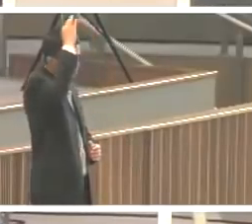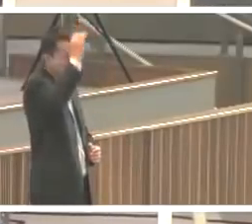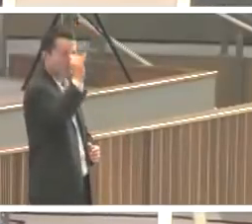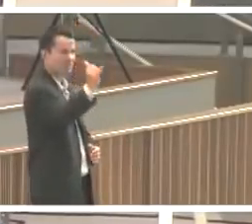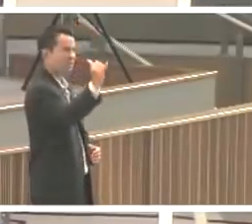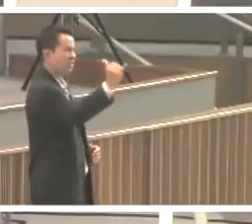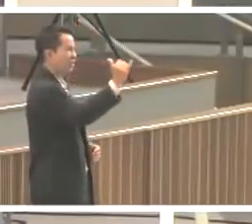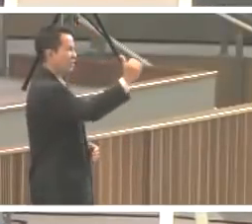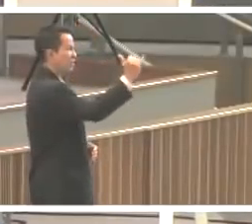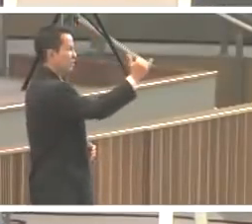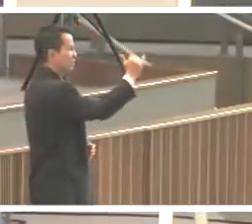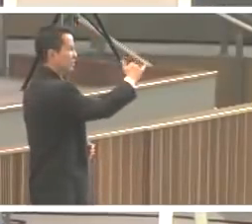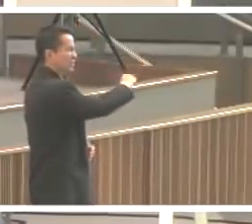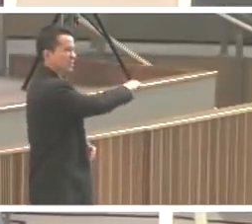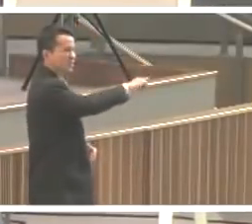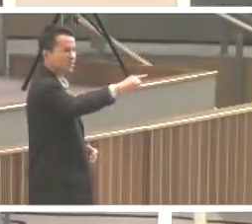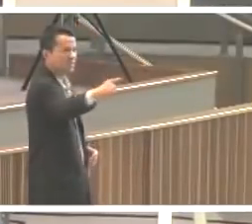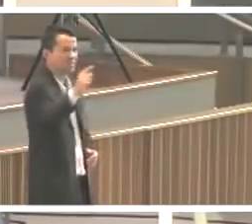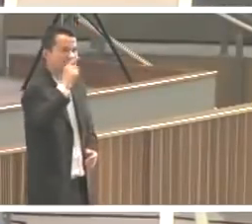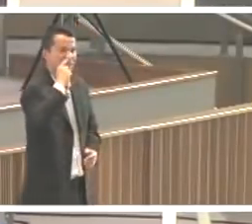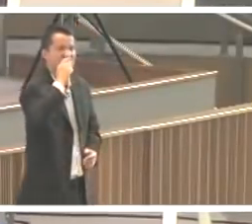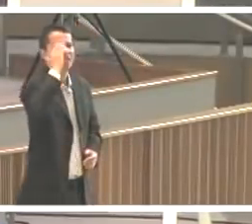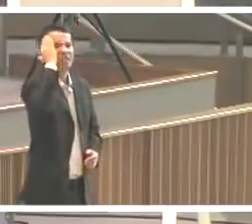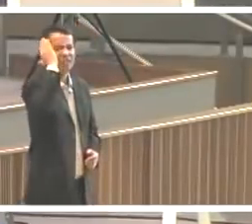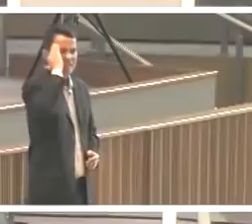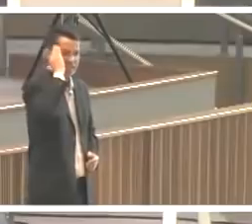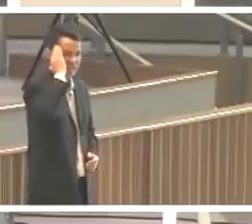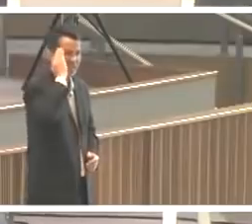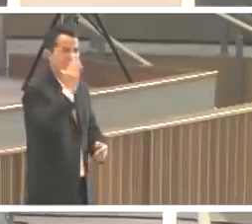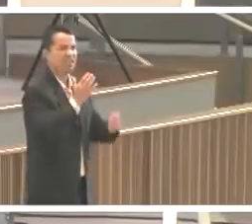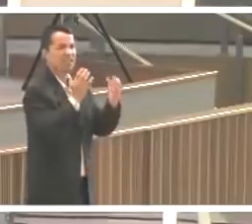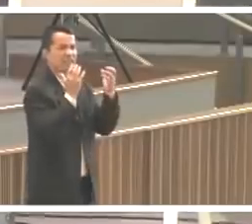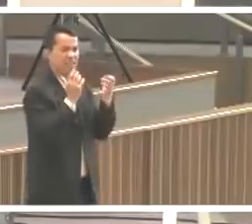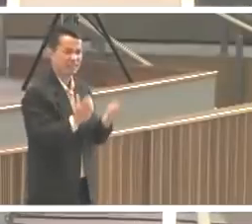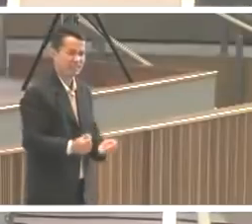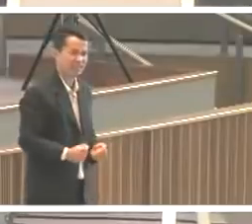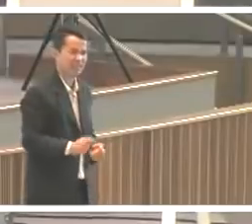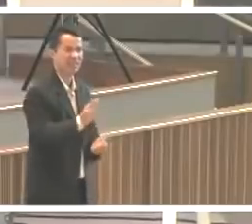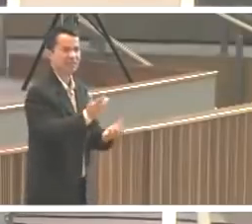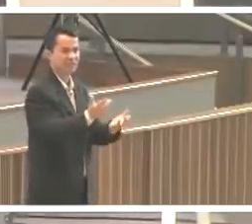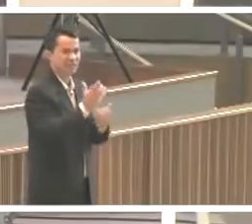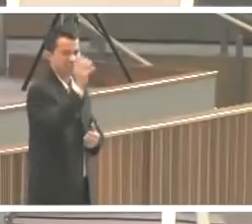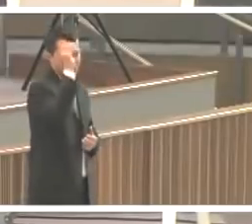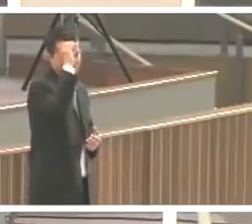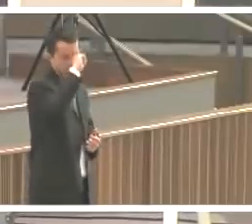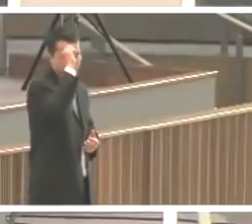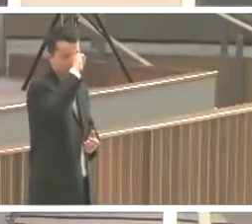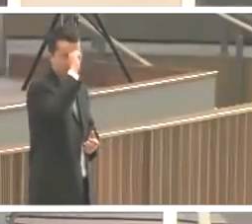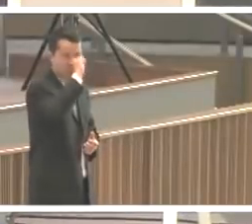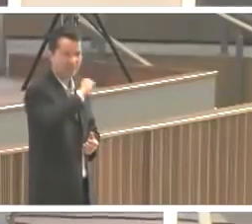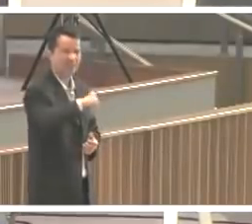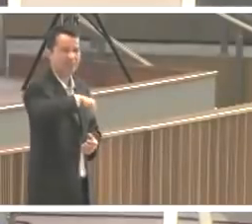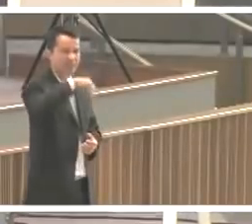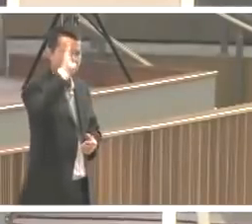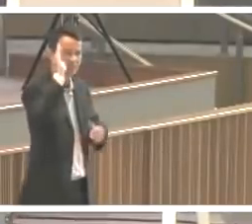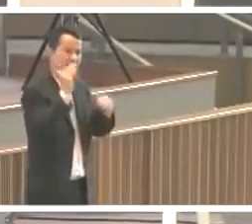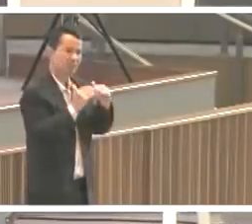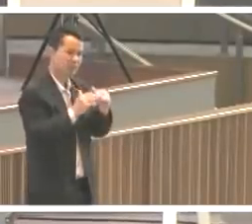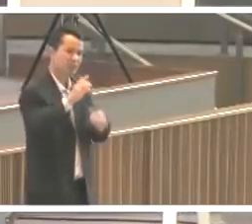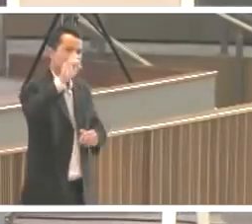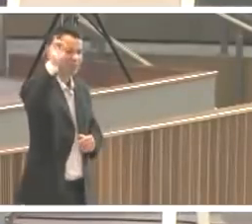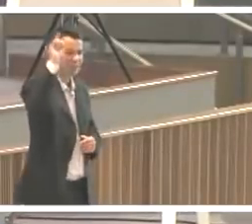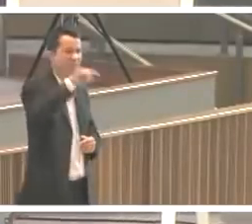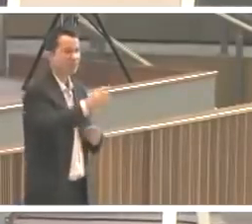reconheço que o Senhor me visitou nessa manhã. Eu quero aprender a discernir, eu quero aprender a